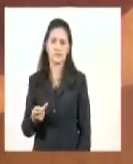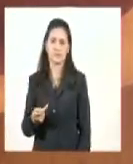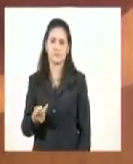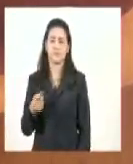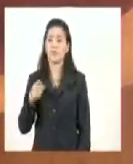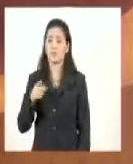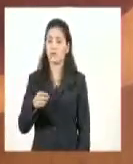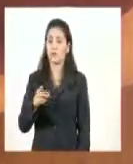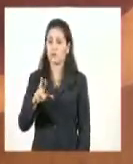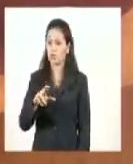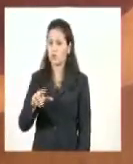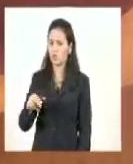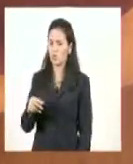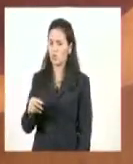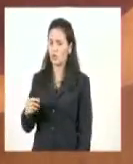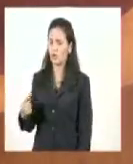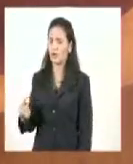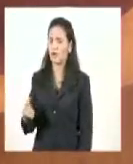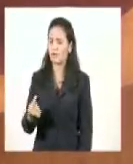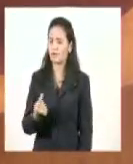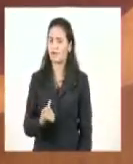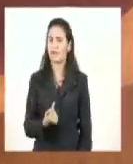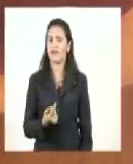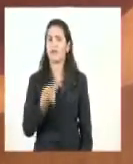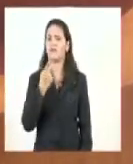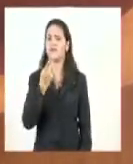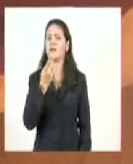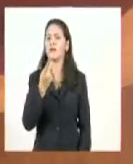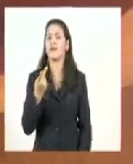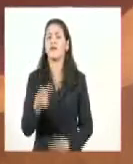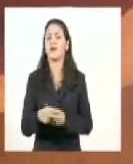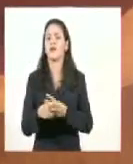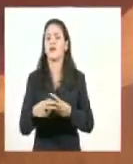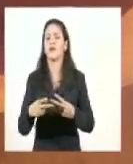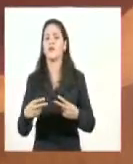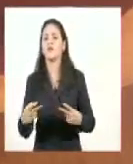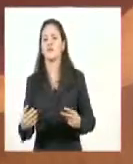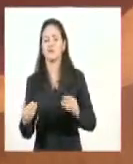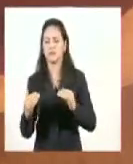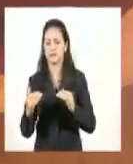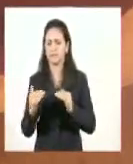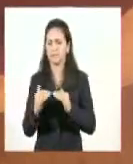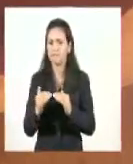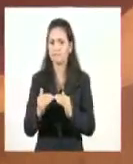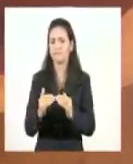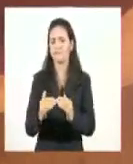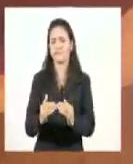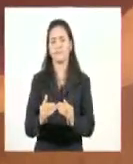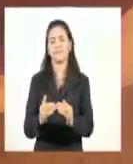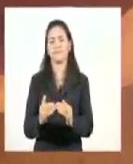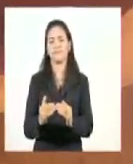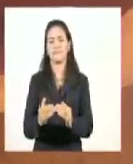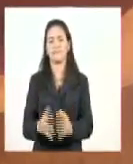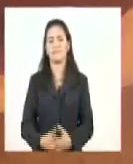sobe nessa tribuna para não falar coisas que sejam coerentes e pertinentes.